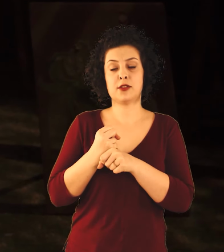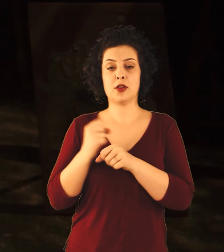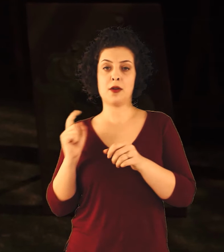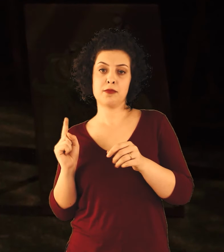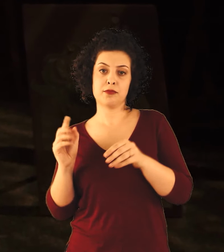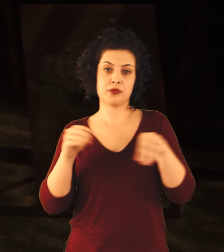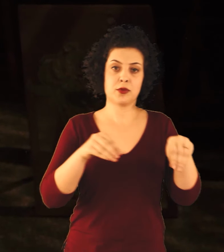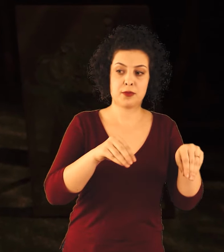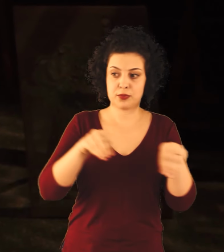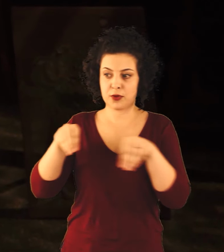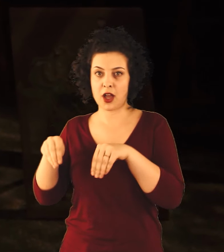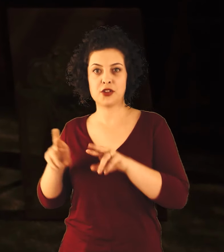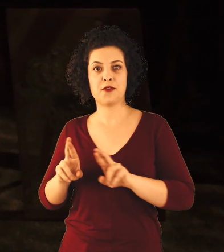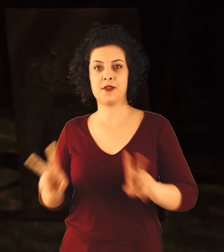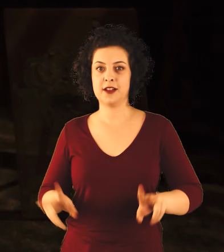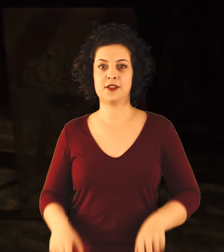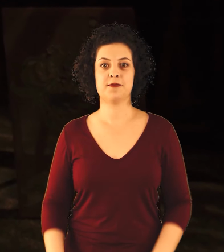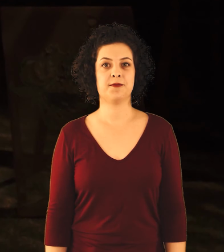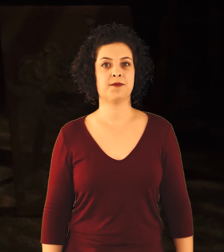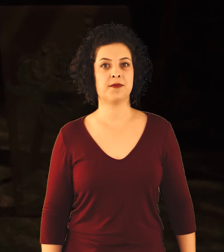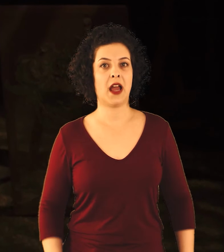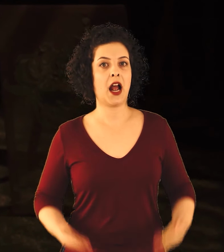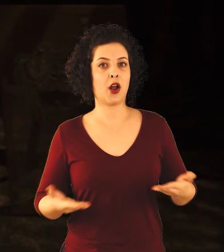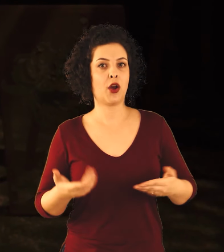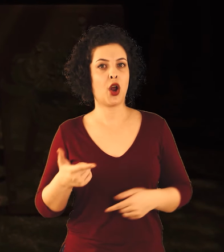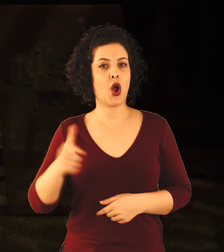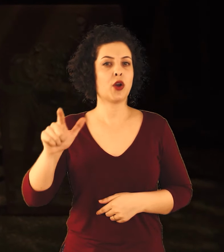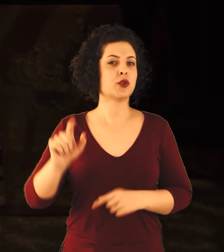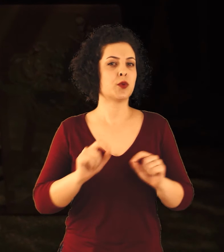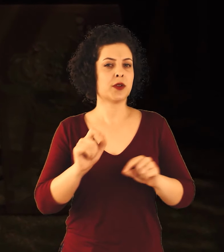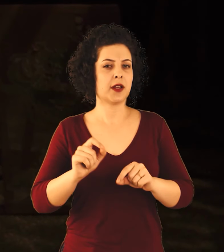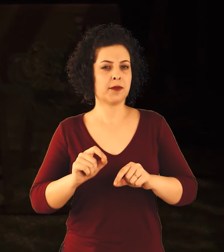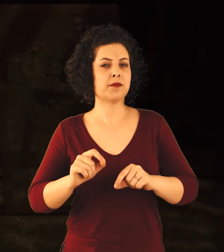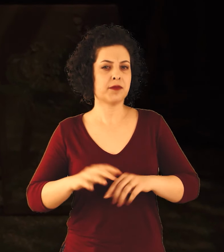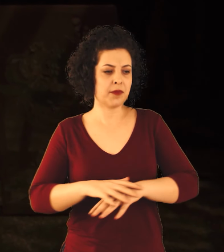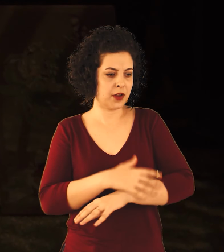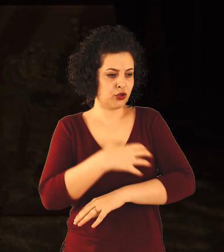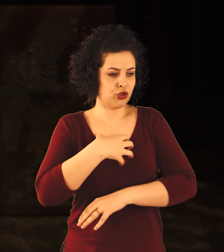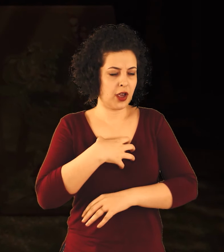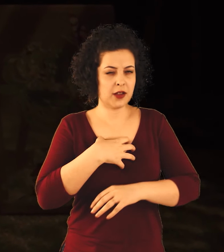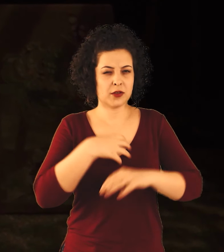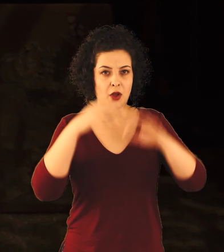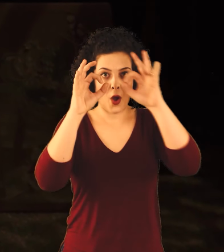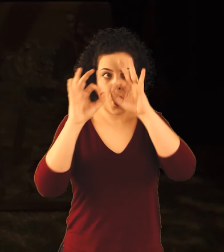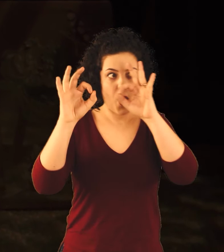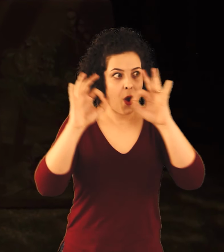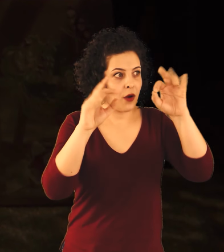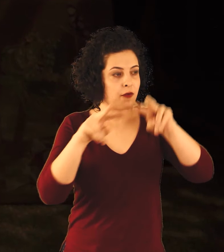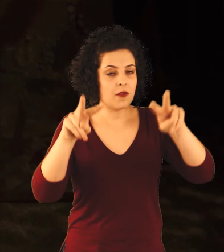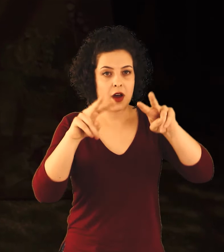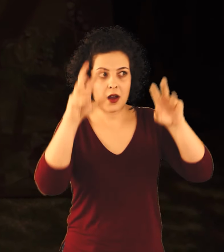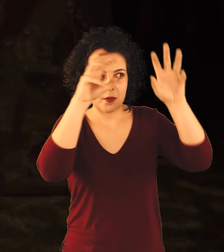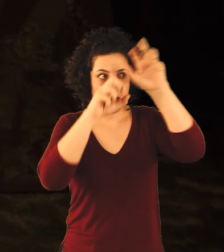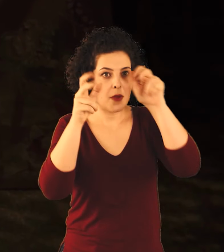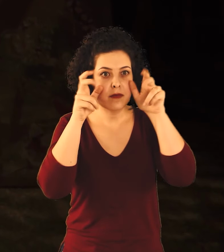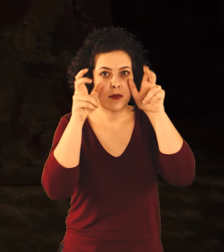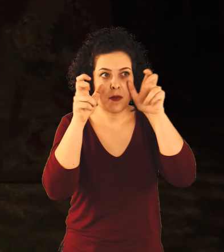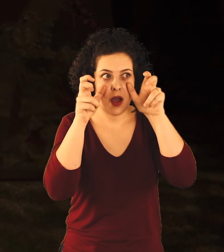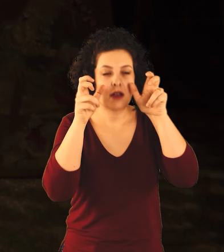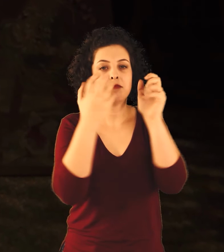E Maria volta diferente. Ela agora tem outra forma, outra pele, outros olhos. Ela